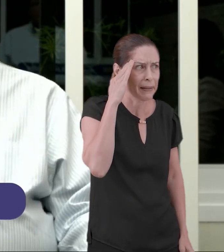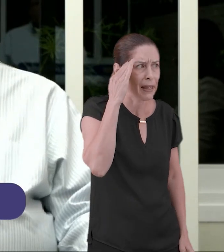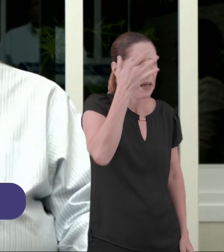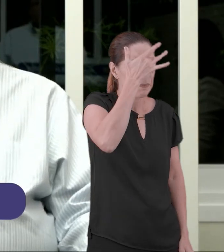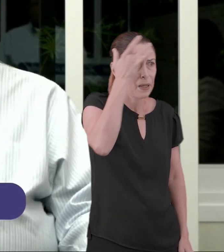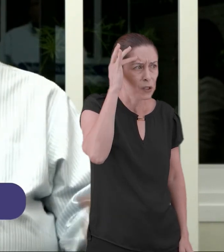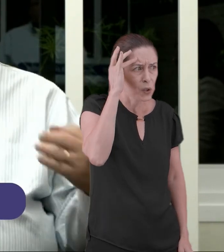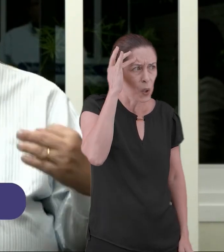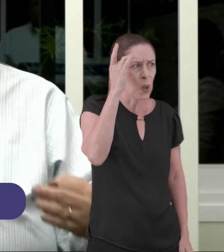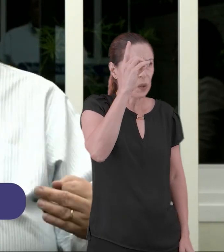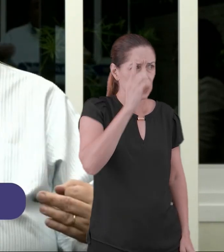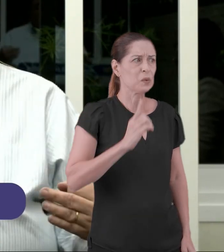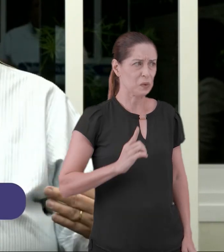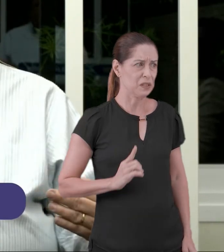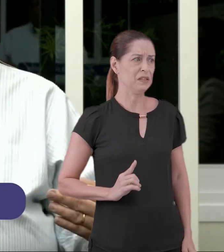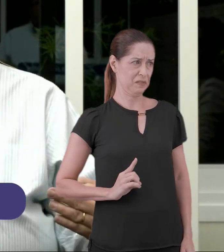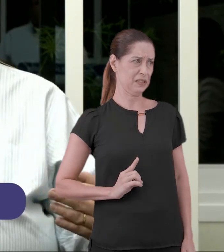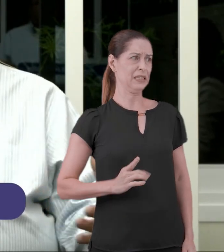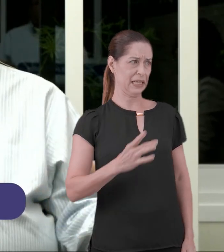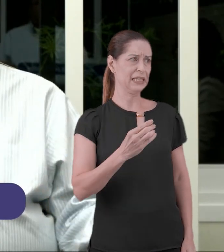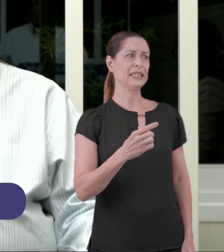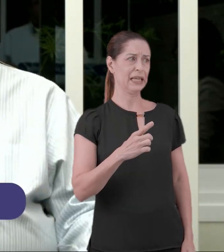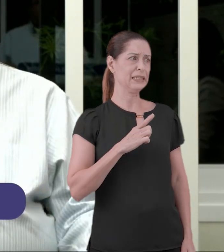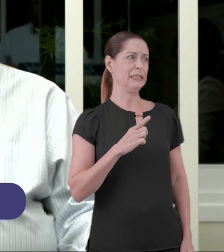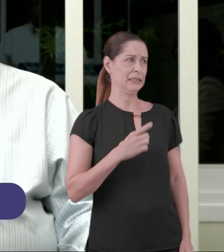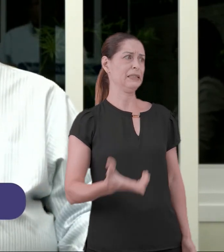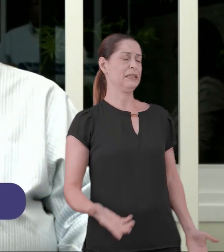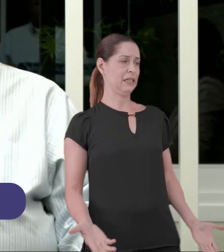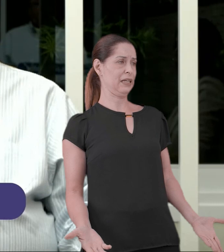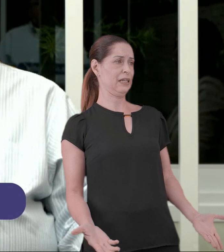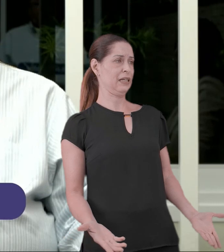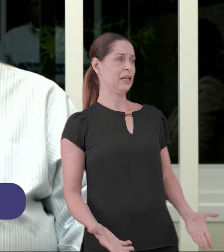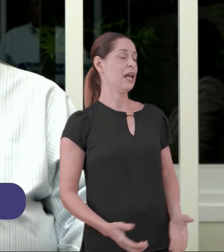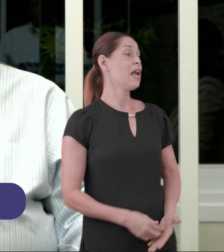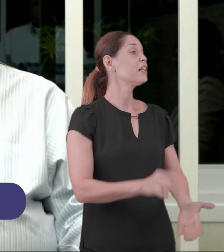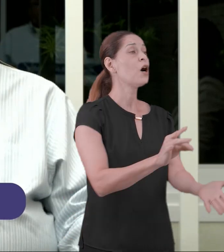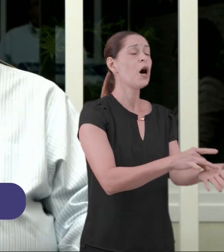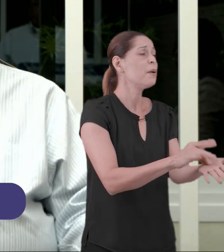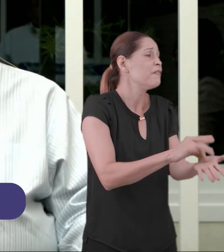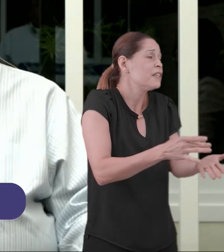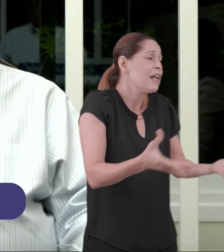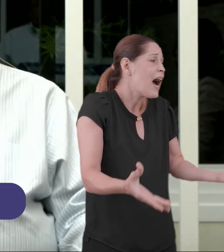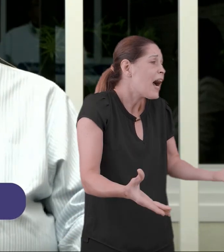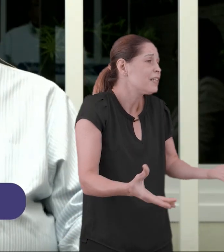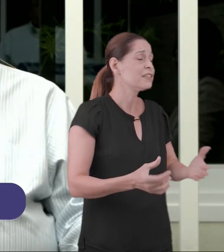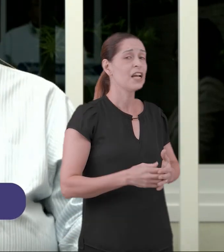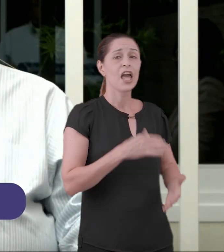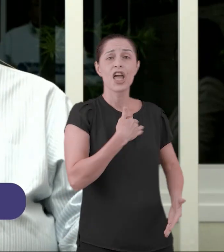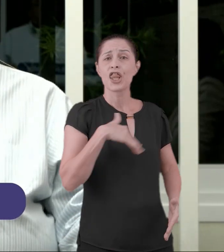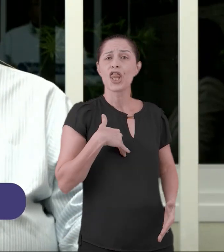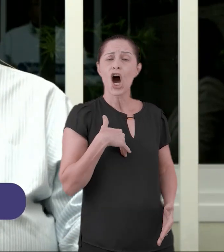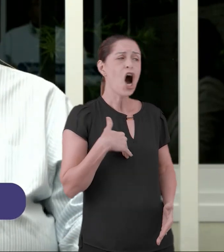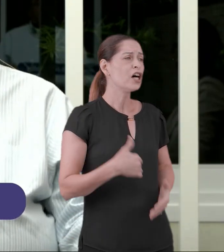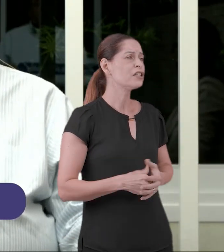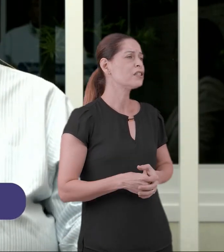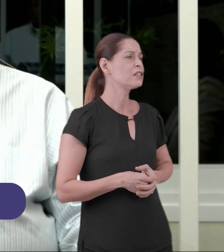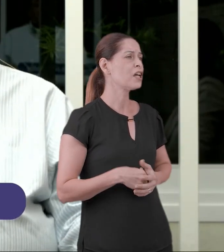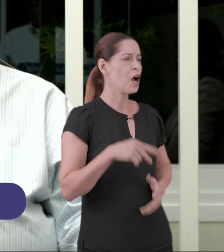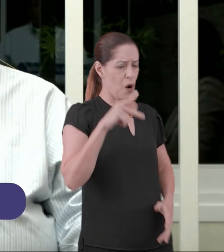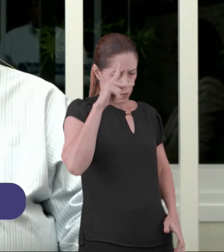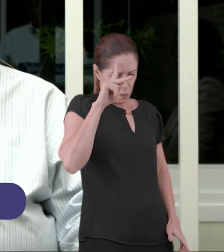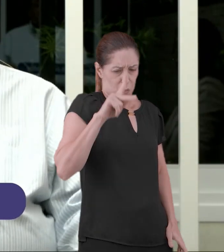Então, isso é uma realidade. E nós somos tão egoístas que a gente